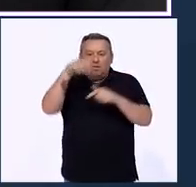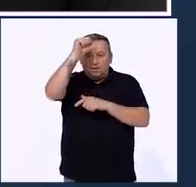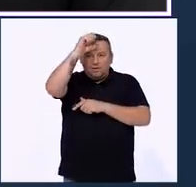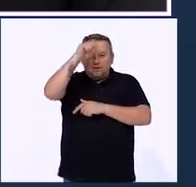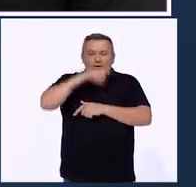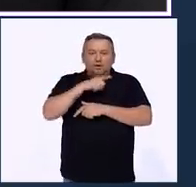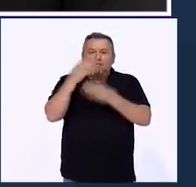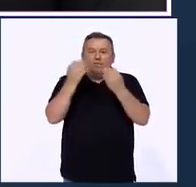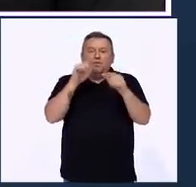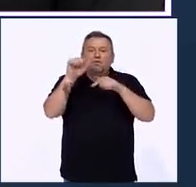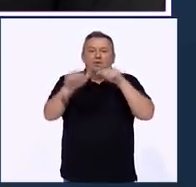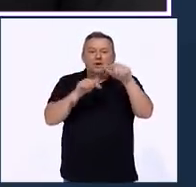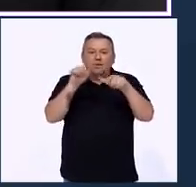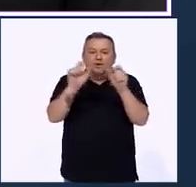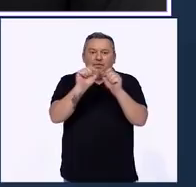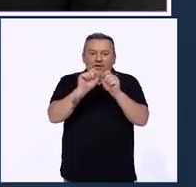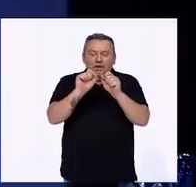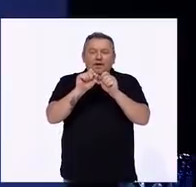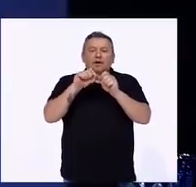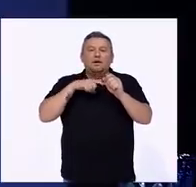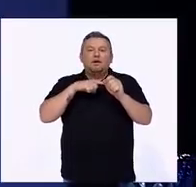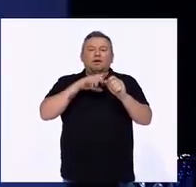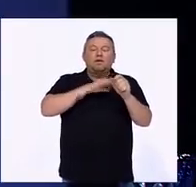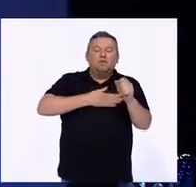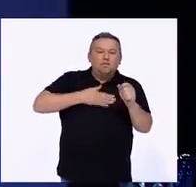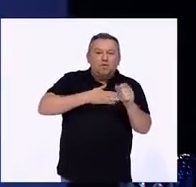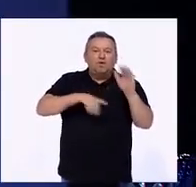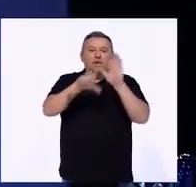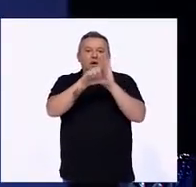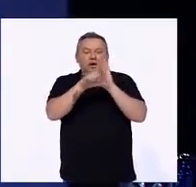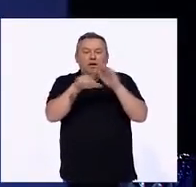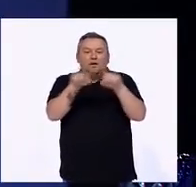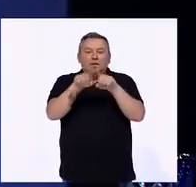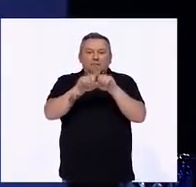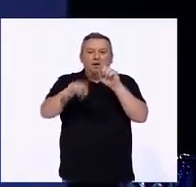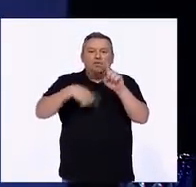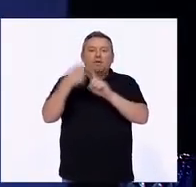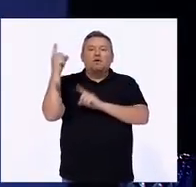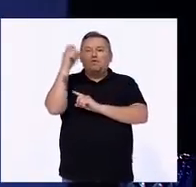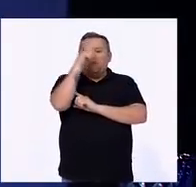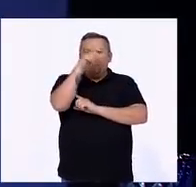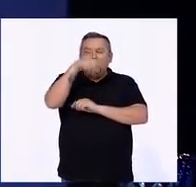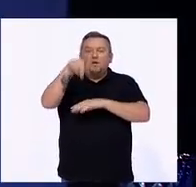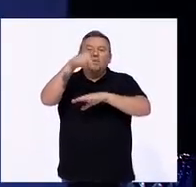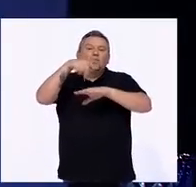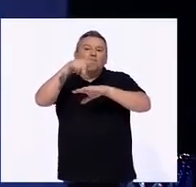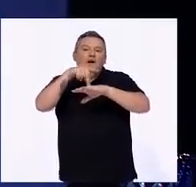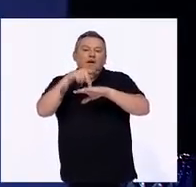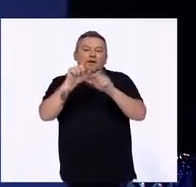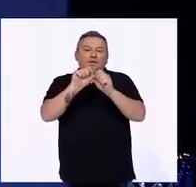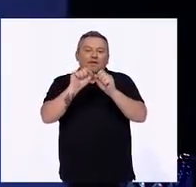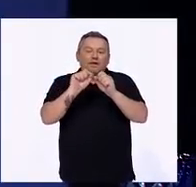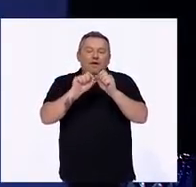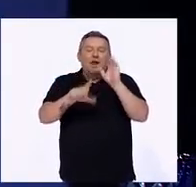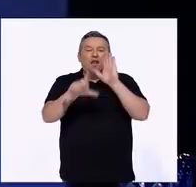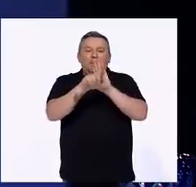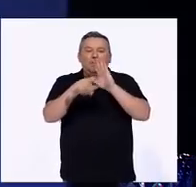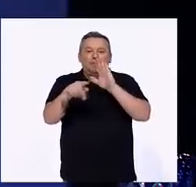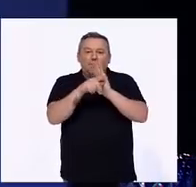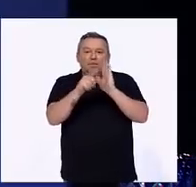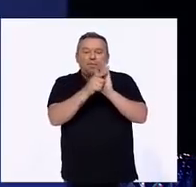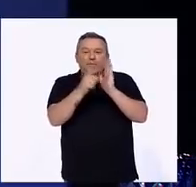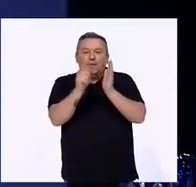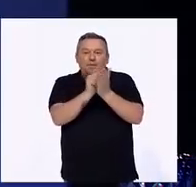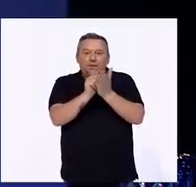muitos trabalhos para fazer na vida. A gente elabora leis, a gente fiscaliza leis. E o mais difícil num país é fazer a lei sair do papel. A lei,